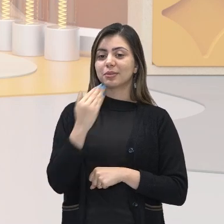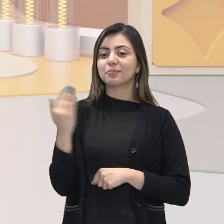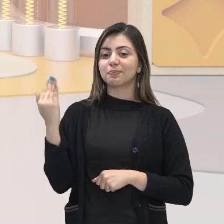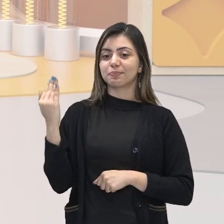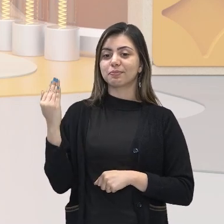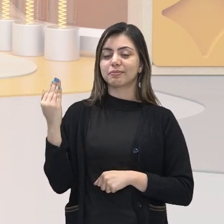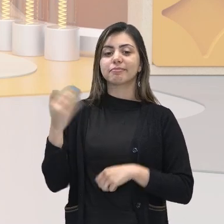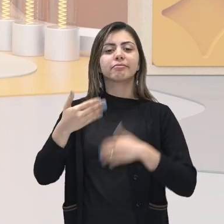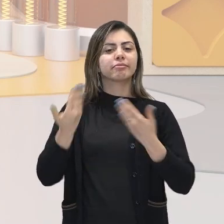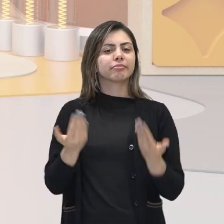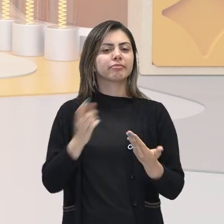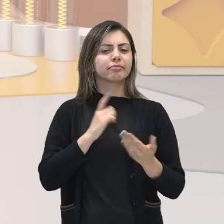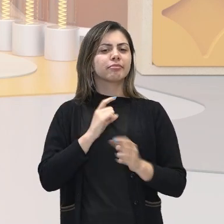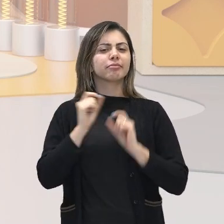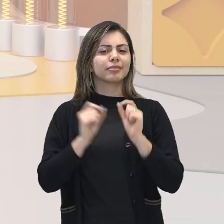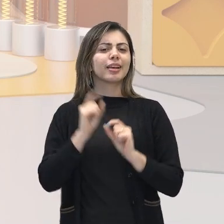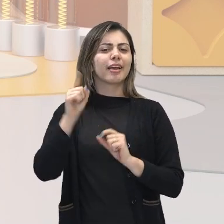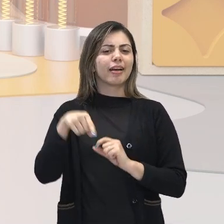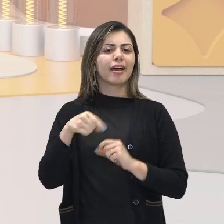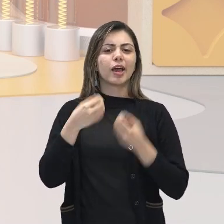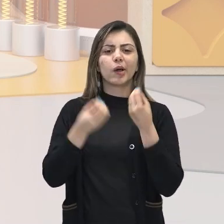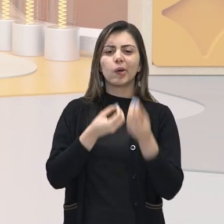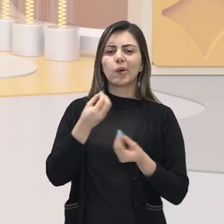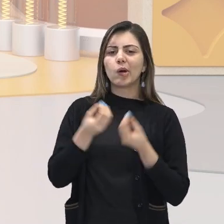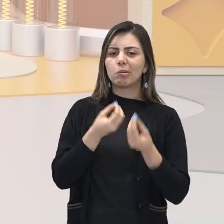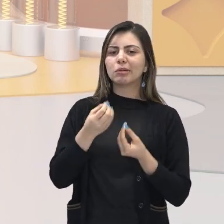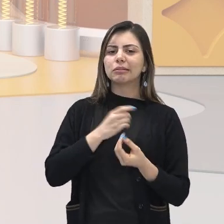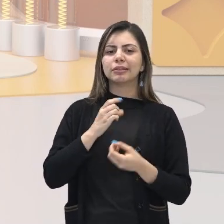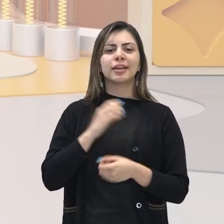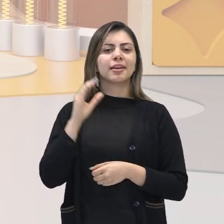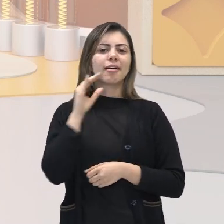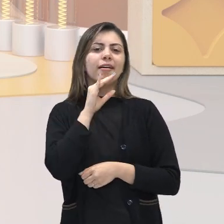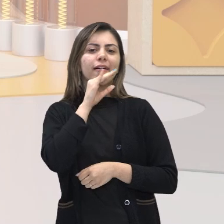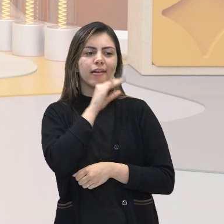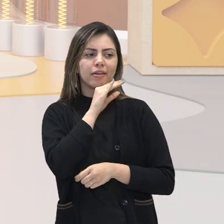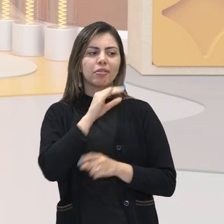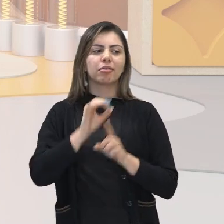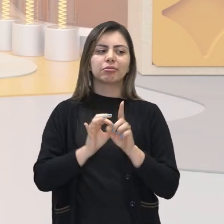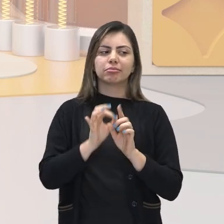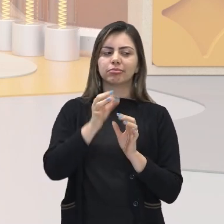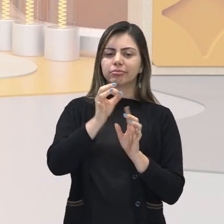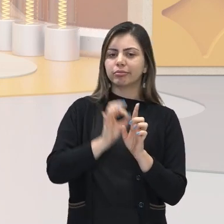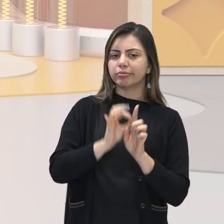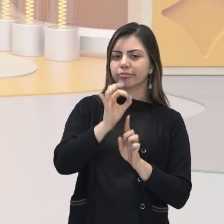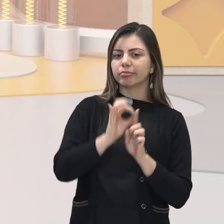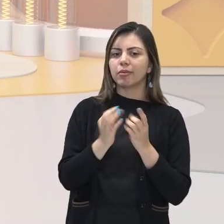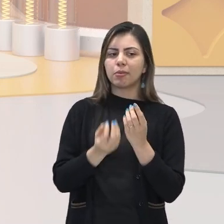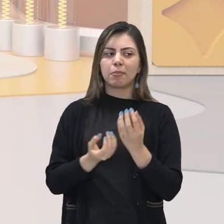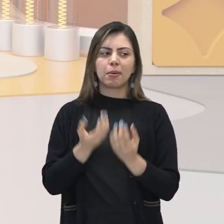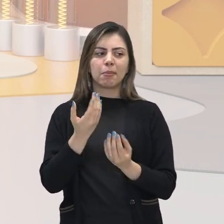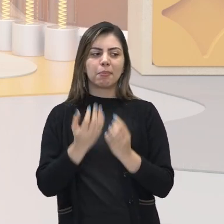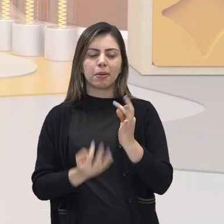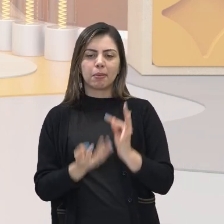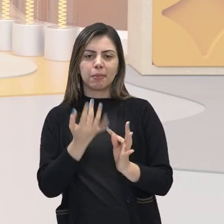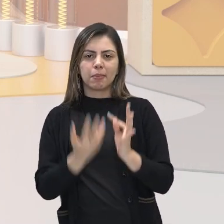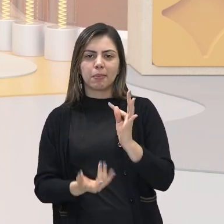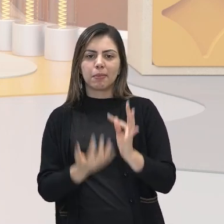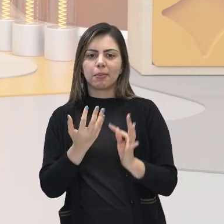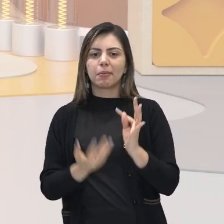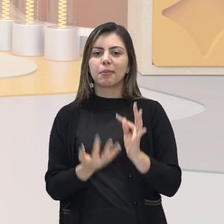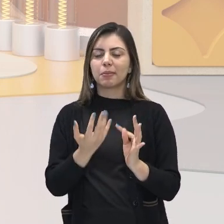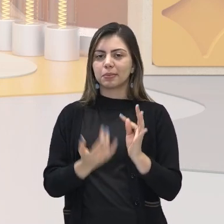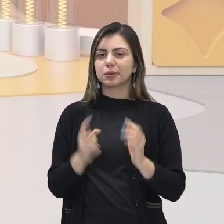a questão da dinâmica do calor ou termodinâmica, que é muito utilizada por nós, por exemplo, nas